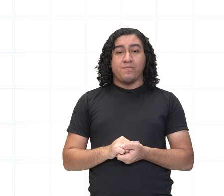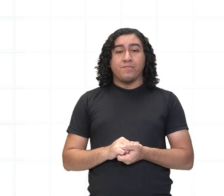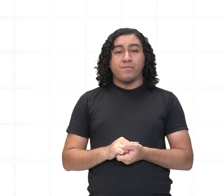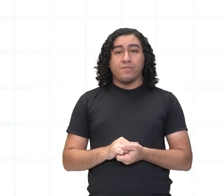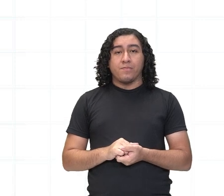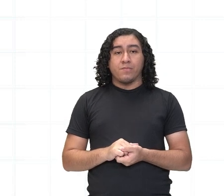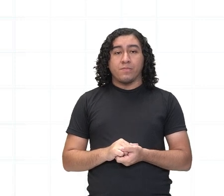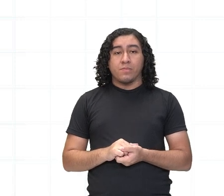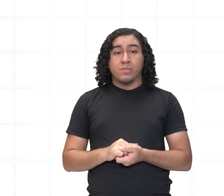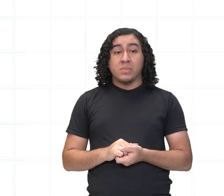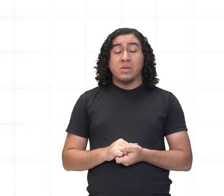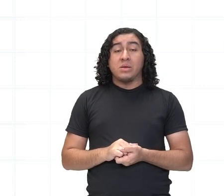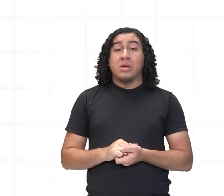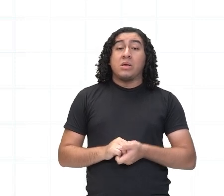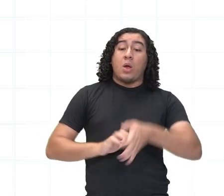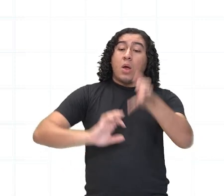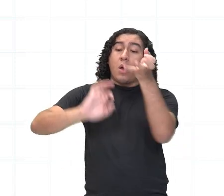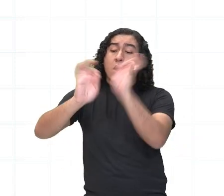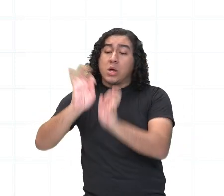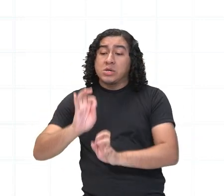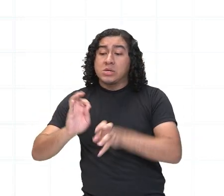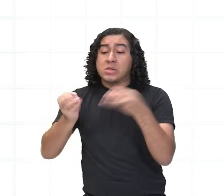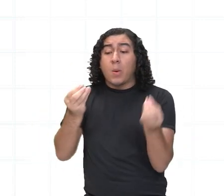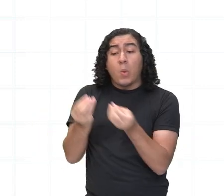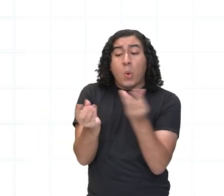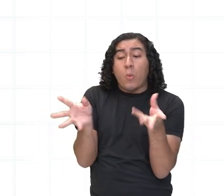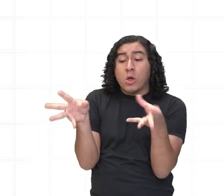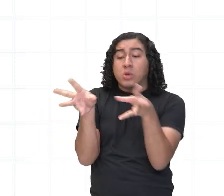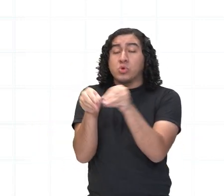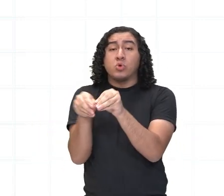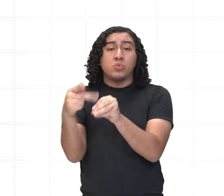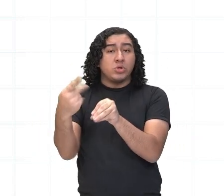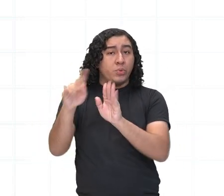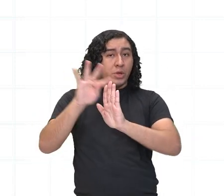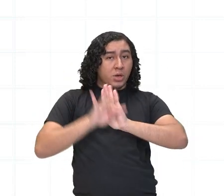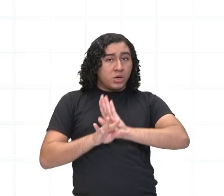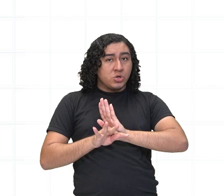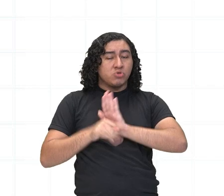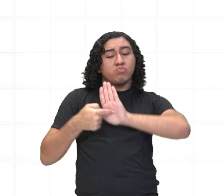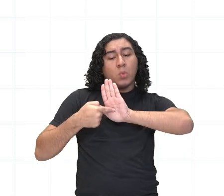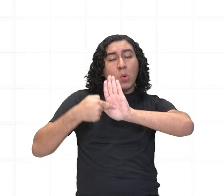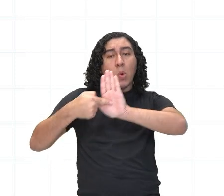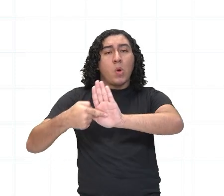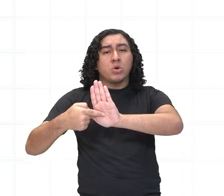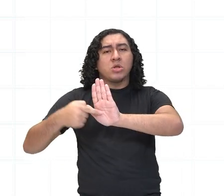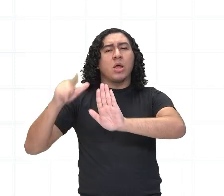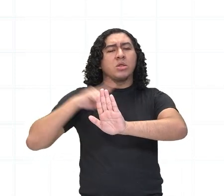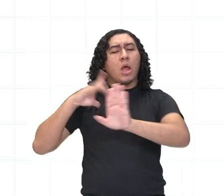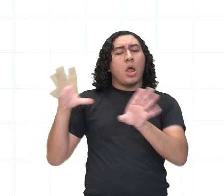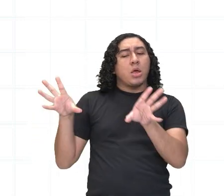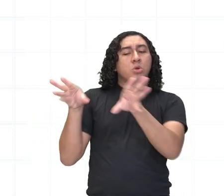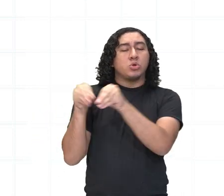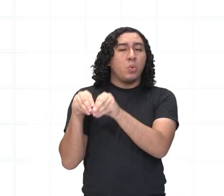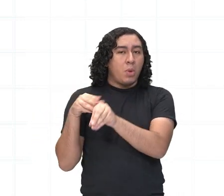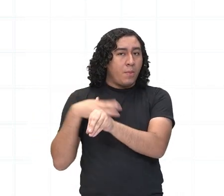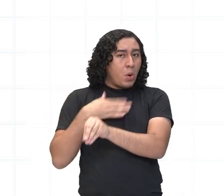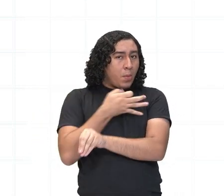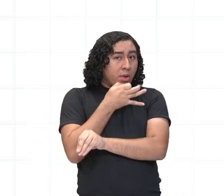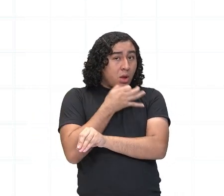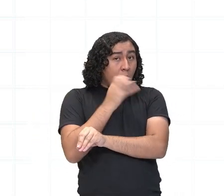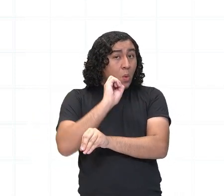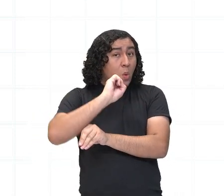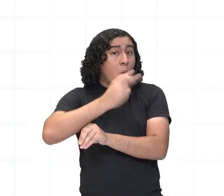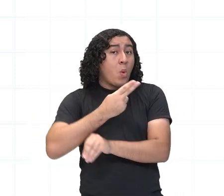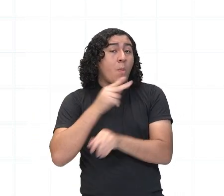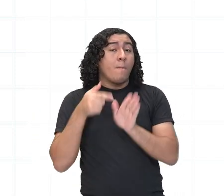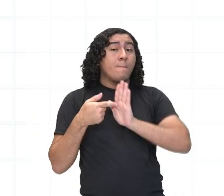sua reiteração, não é? Prepare a sua reiteração, a sua apresentação. Eu irei sintetizar a minha posição ou